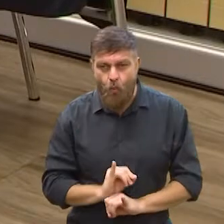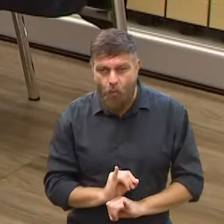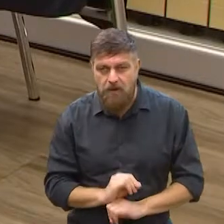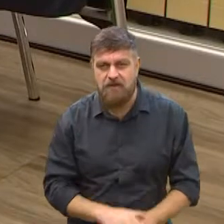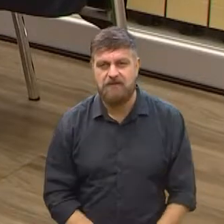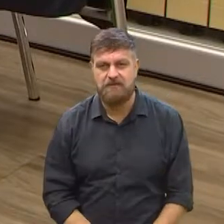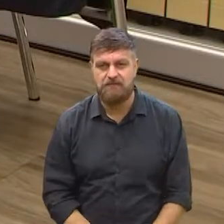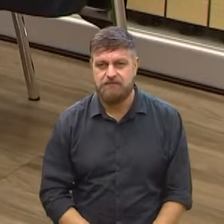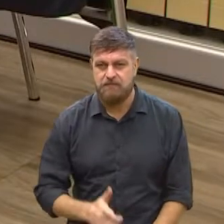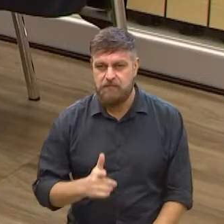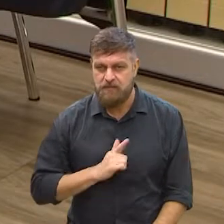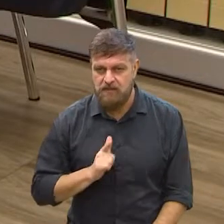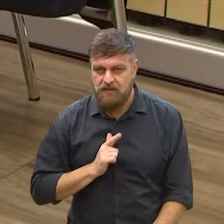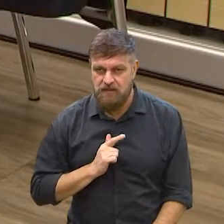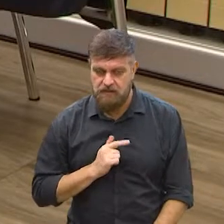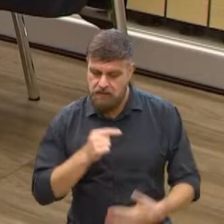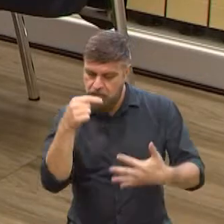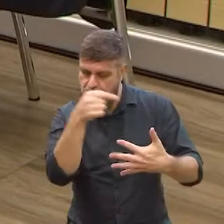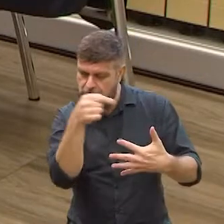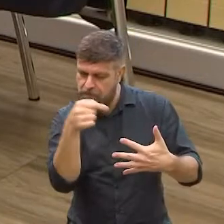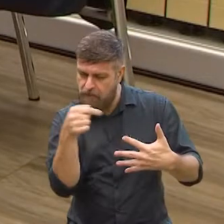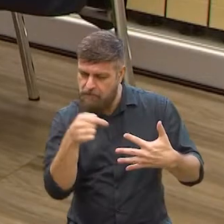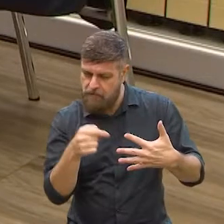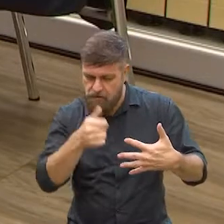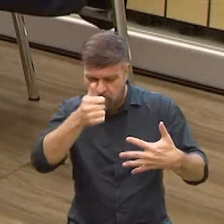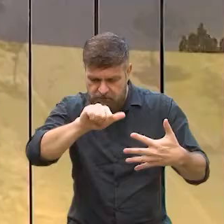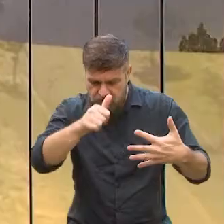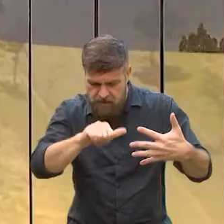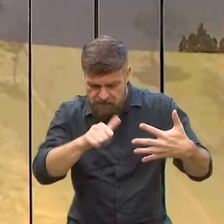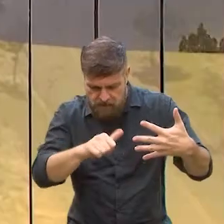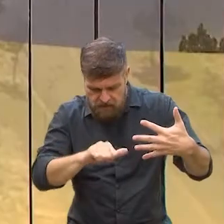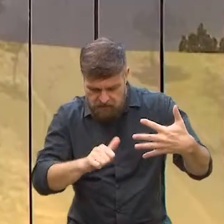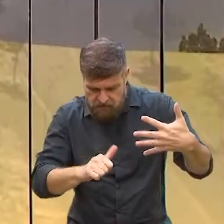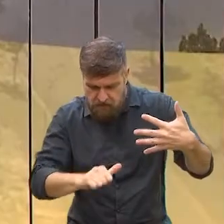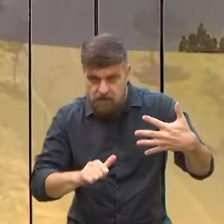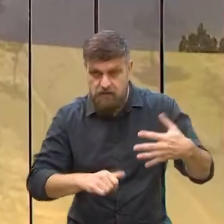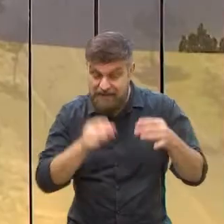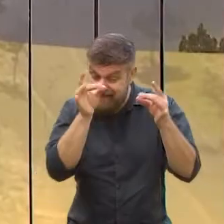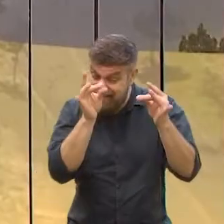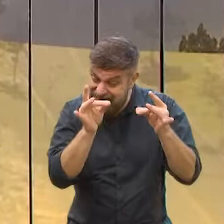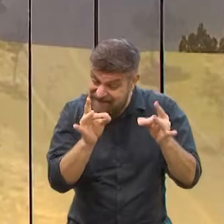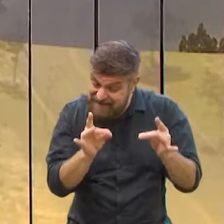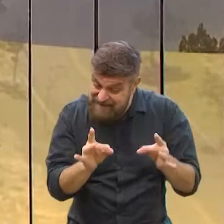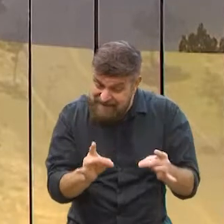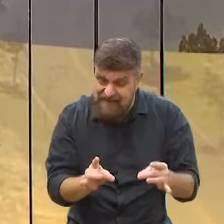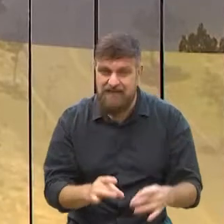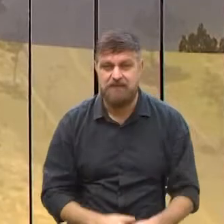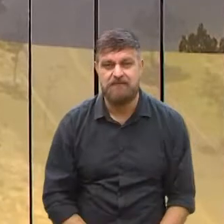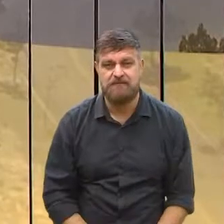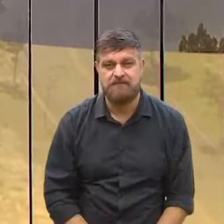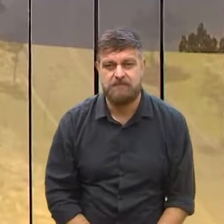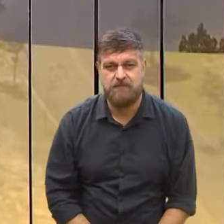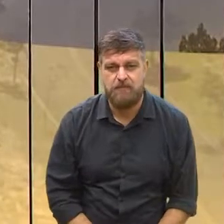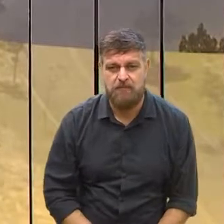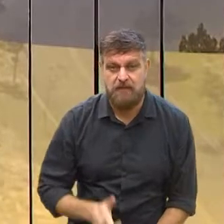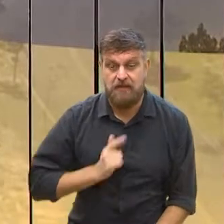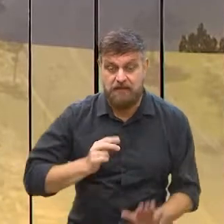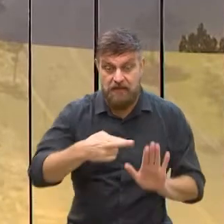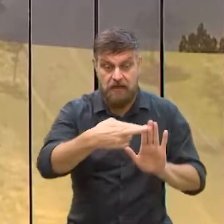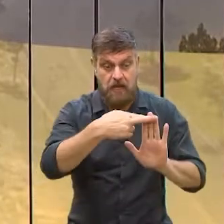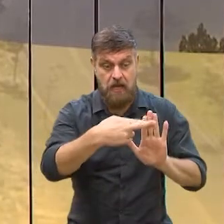ela tem indicações bem precisas a ponto de ter